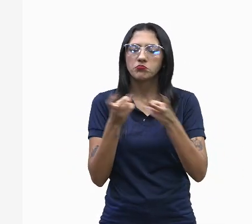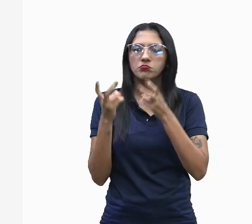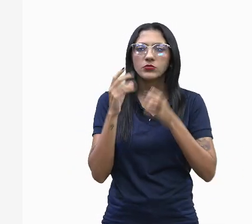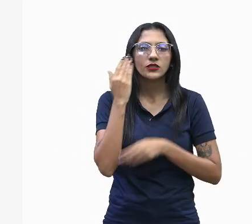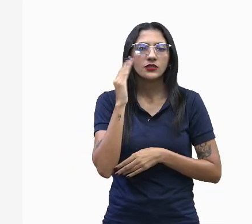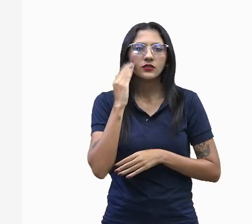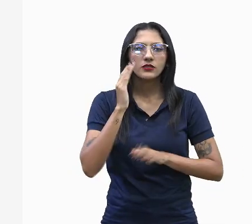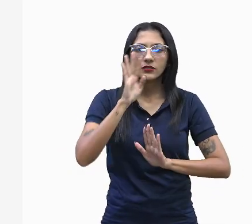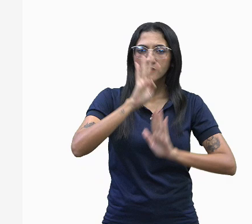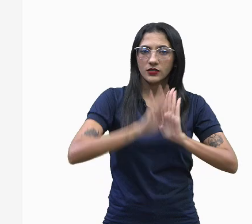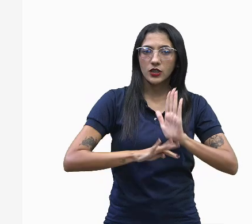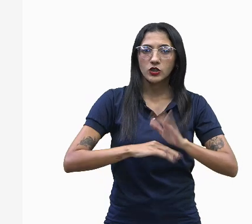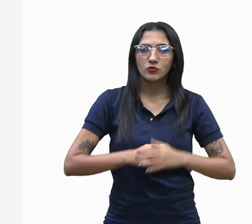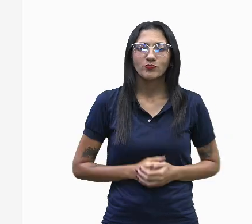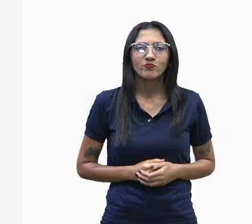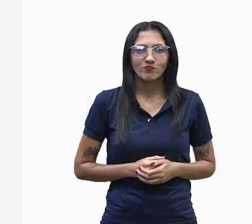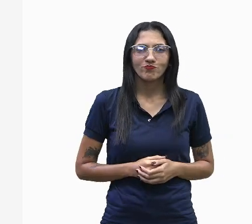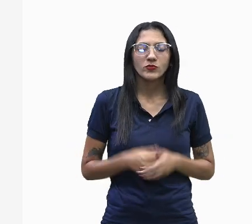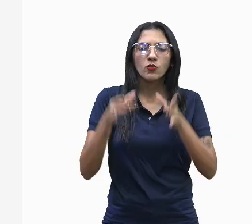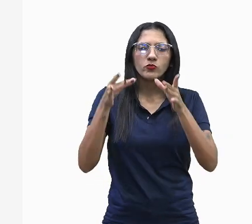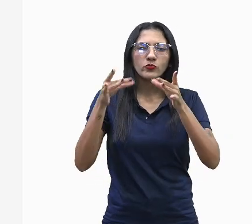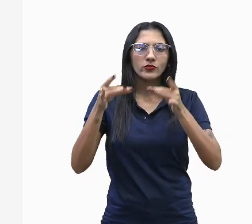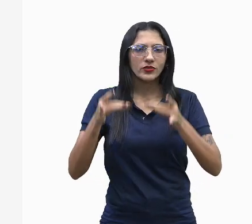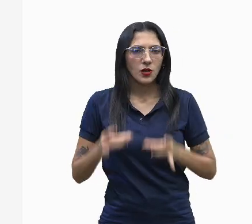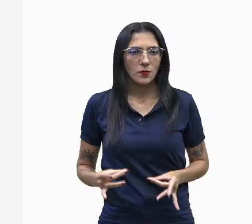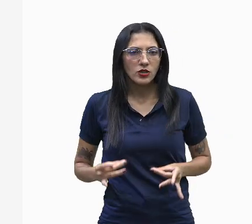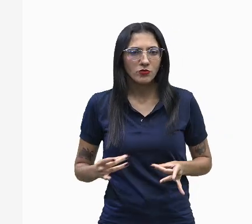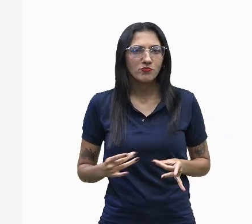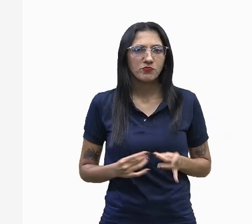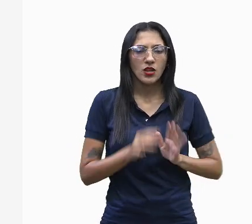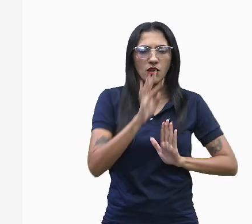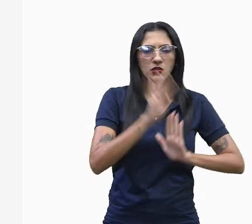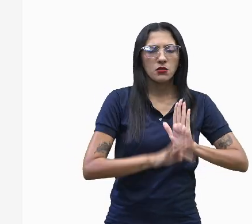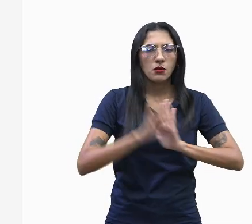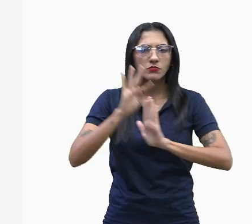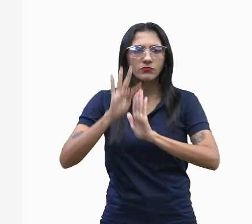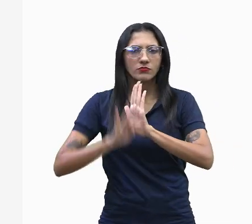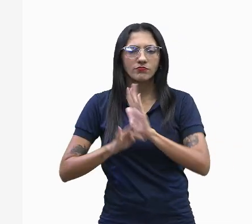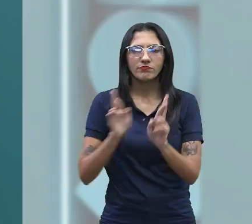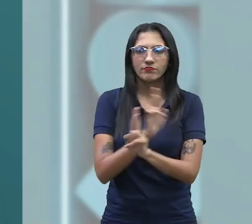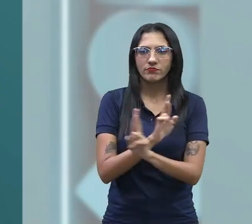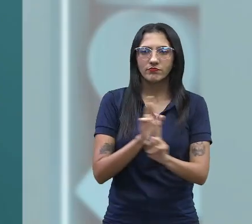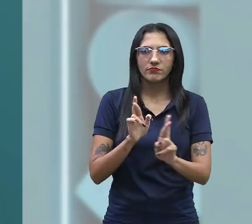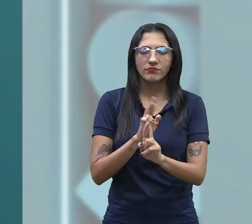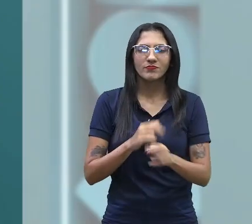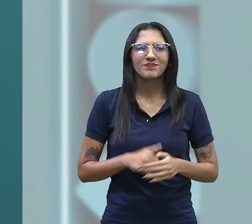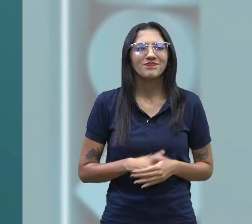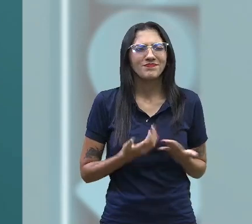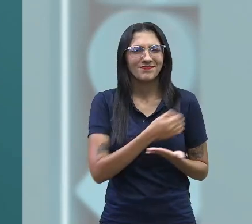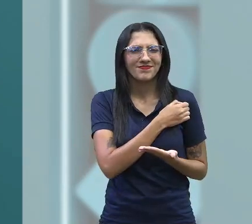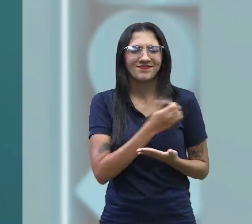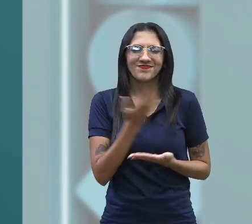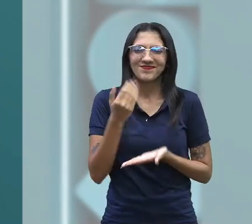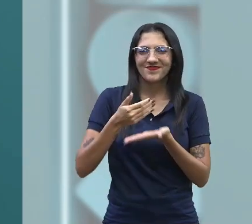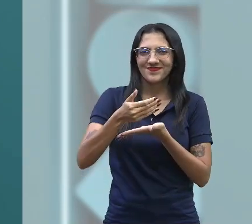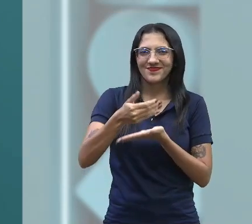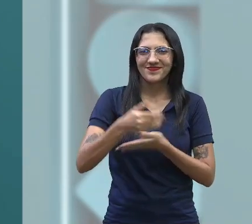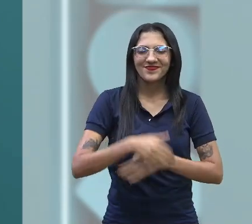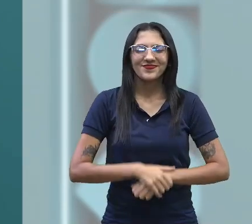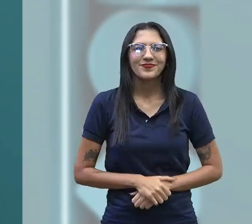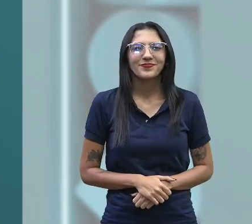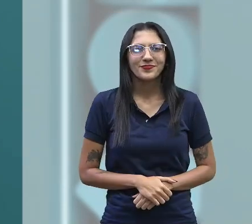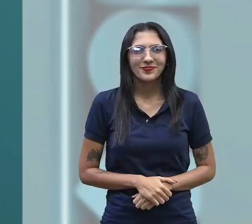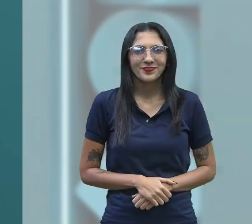de textos, com detalhamento e intertextualidade. E aí, turmas, vamos juntos para a